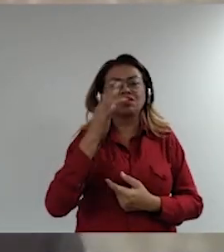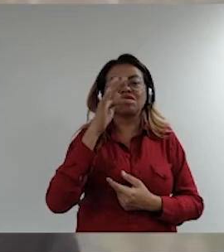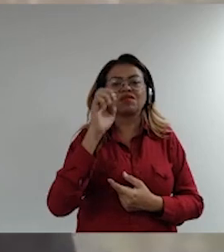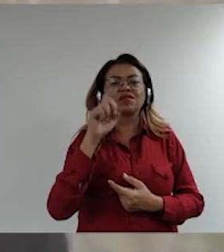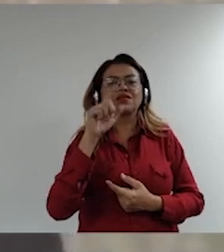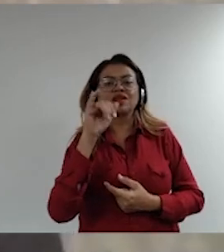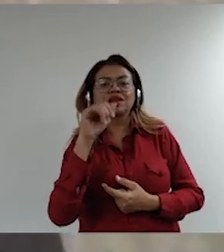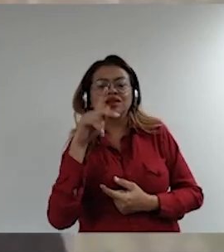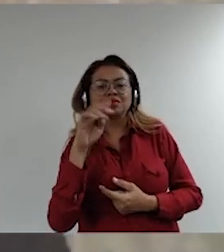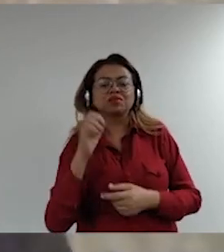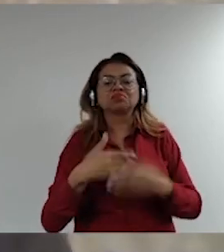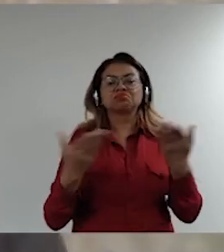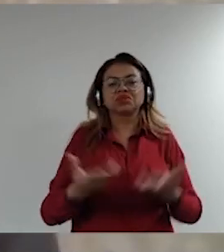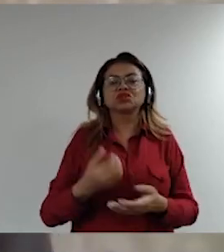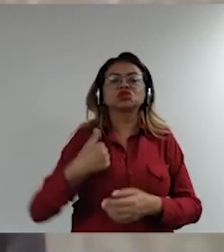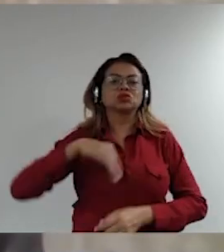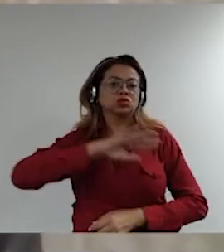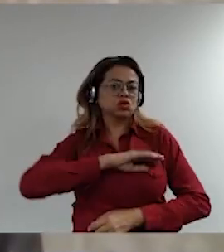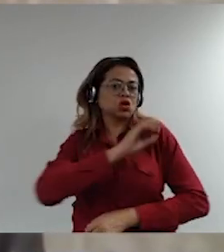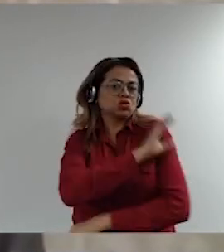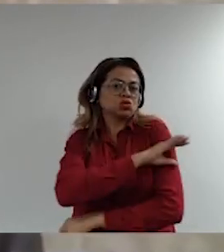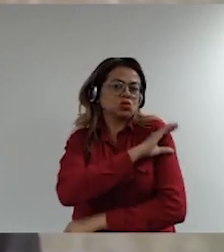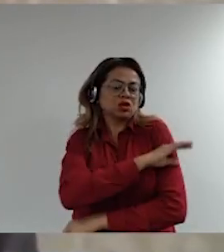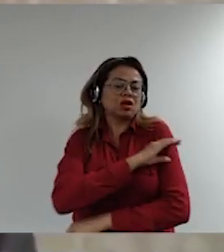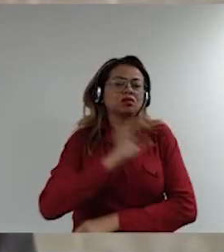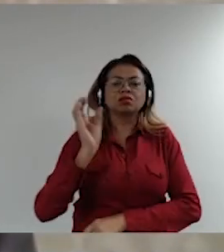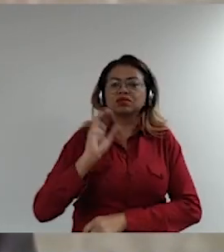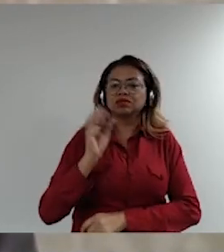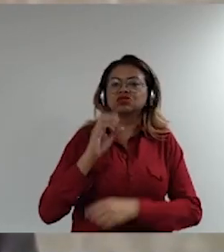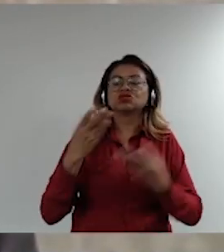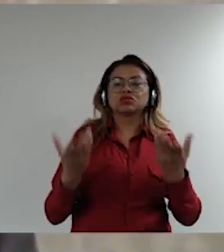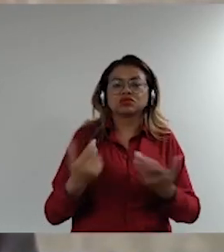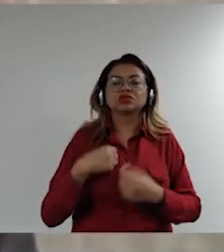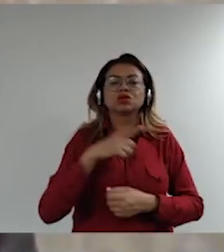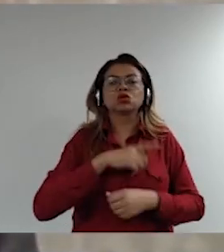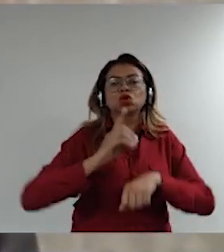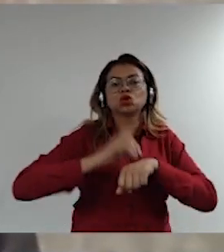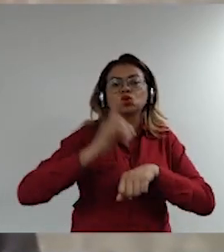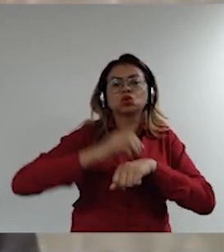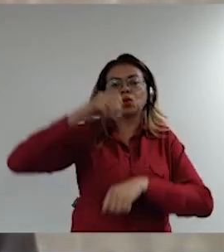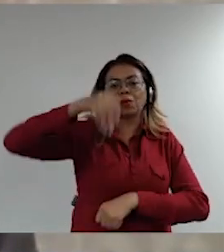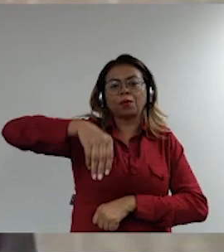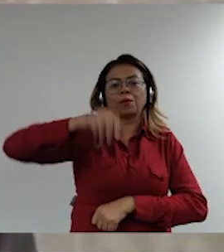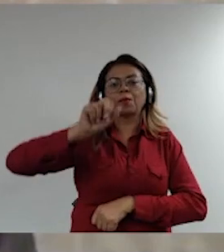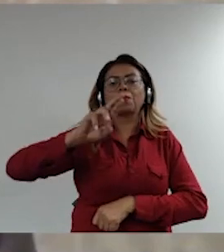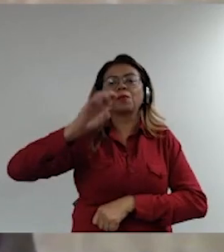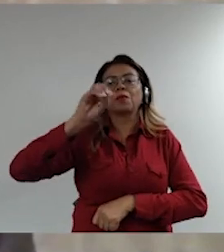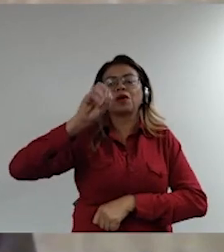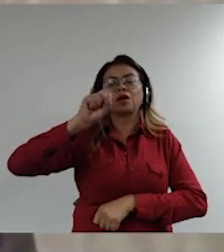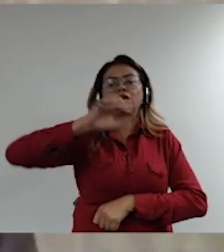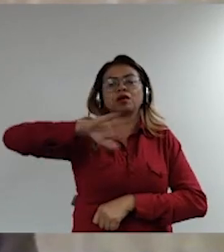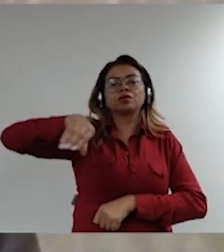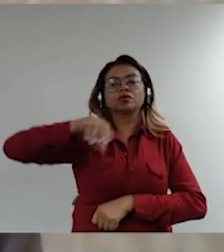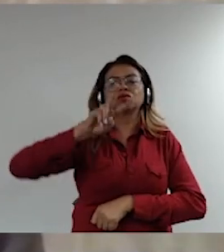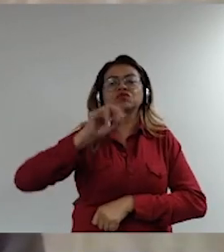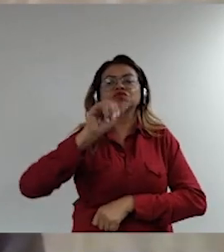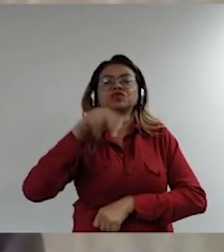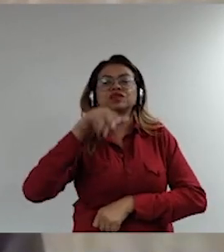cabeça do nosso coordenador científico, Dr. Marcos Vinícius Furtado